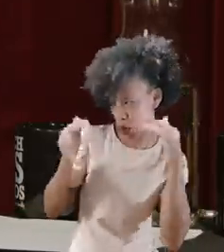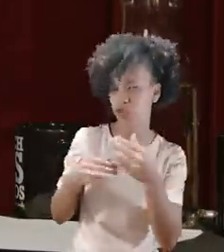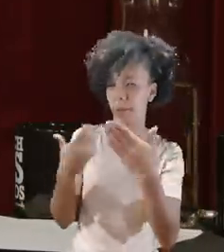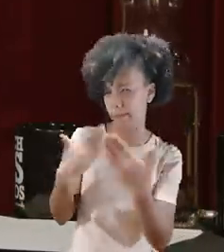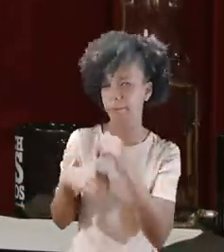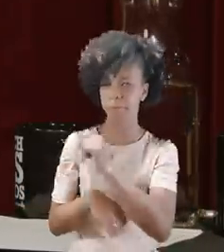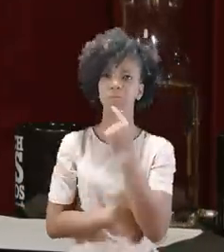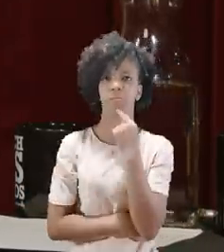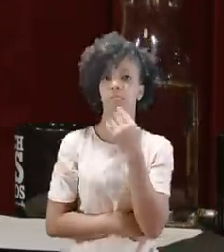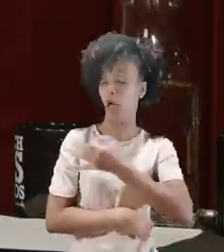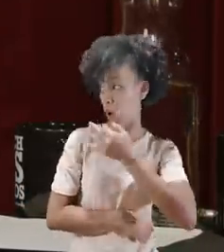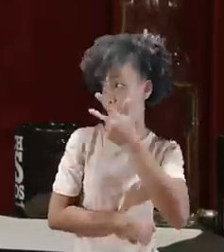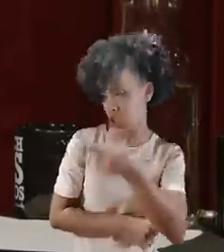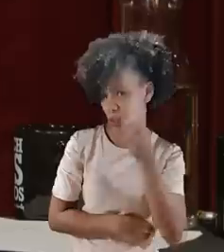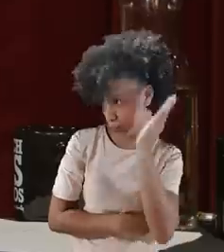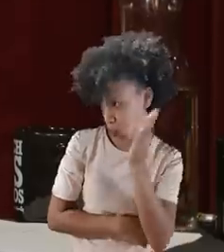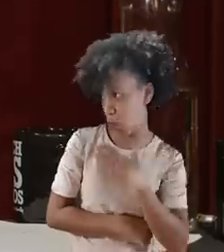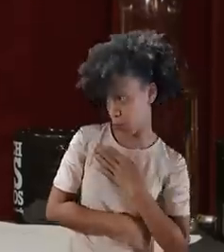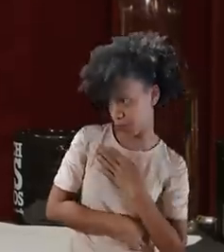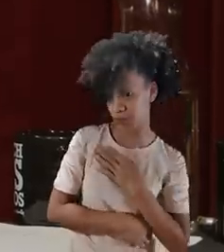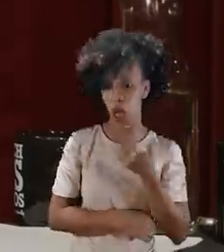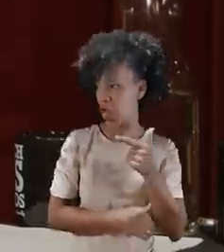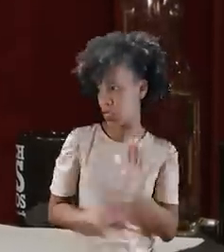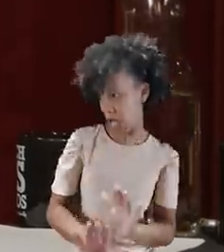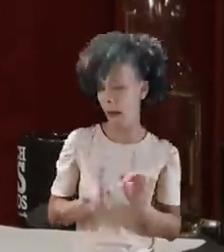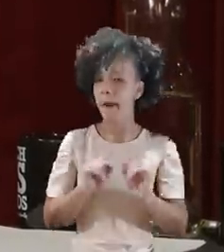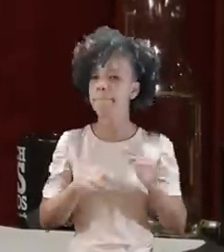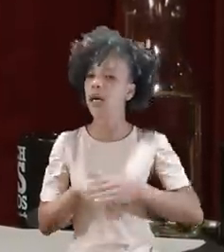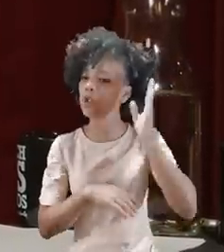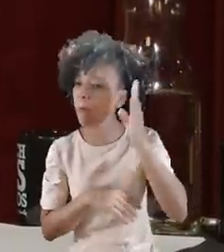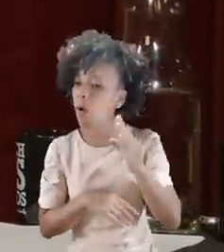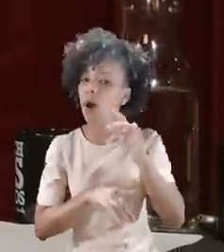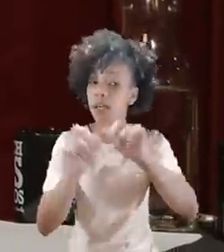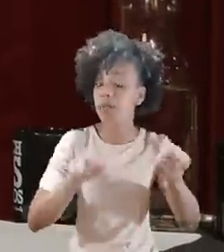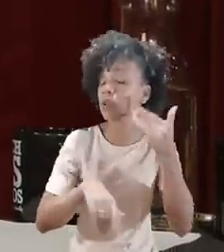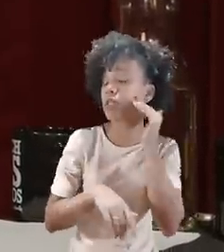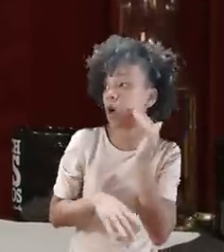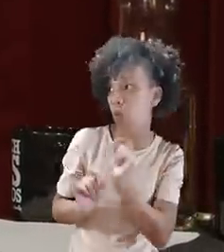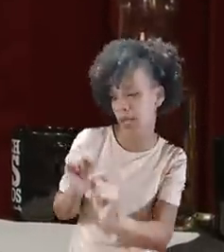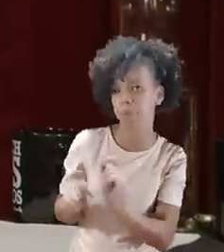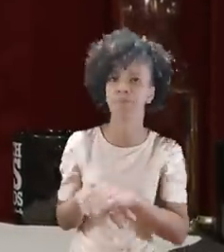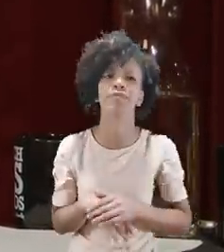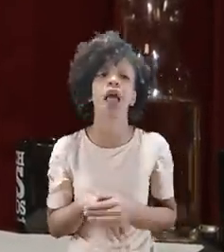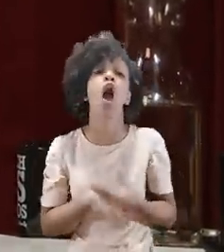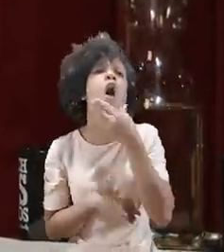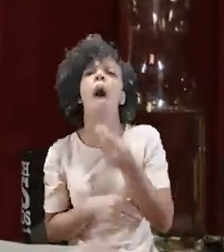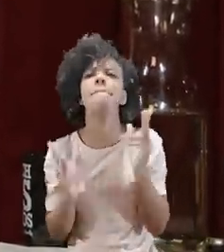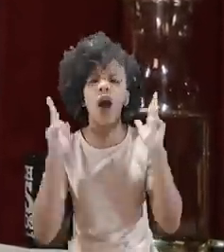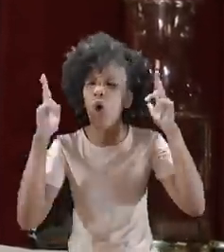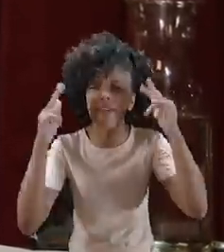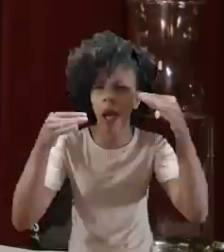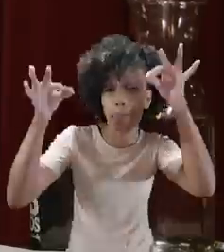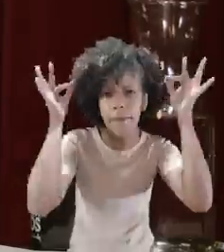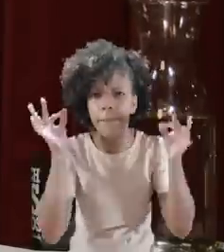bater um papo sobre isso assim o achismo burro eu não tenho mais mas eu fiz um burro que eu acho que muita gente tem é maluco cabelo de